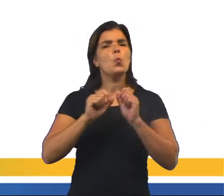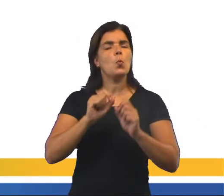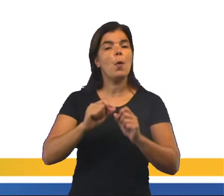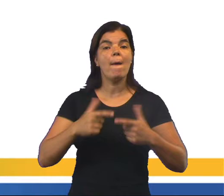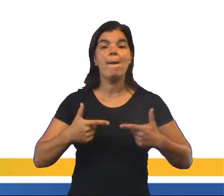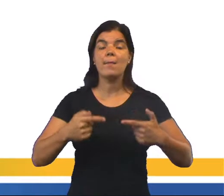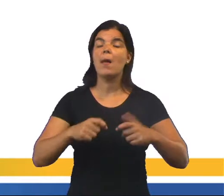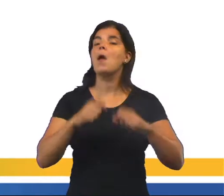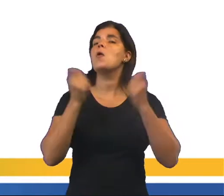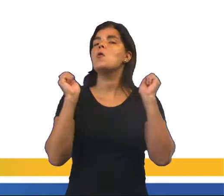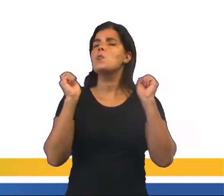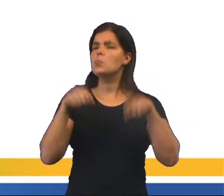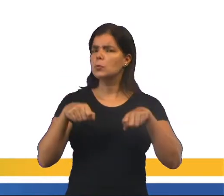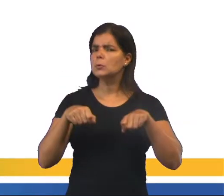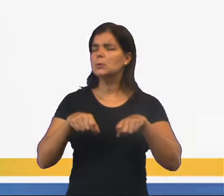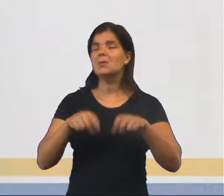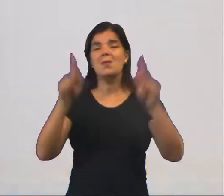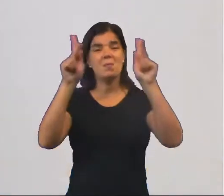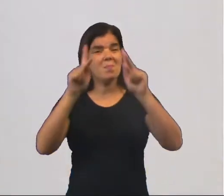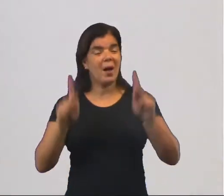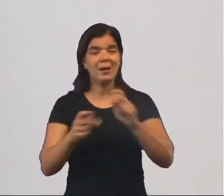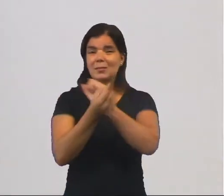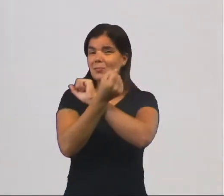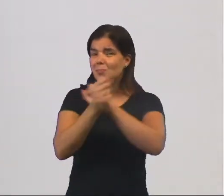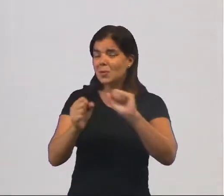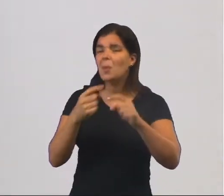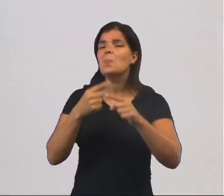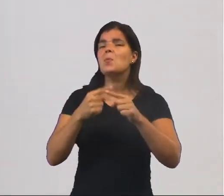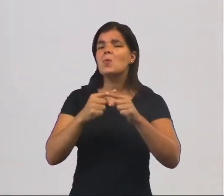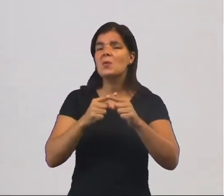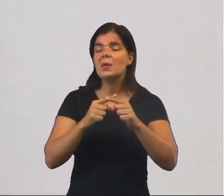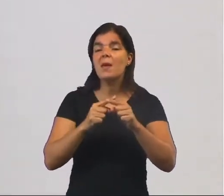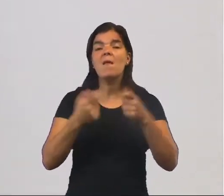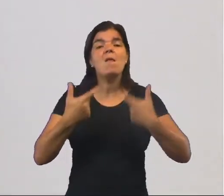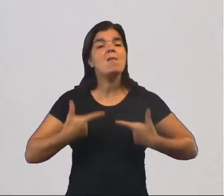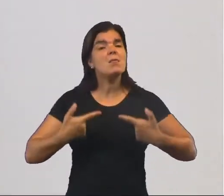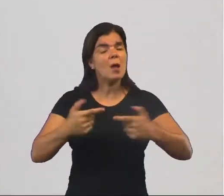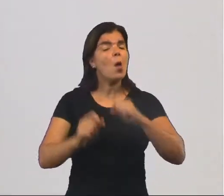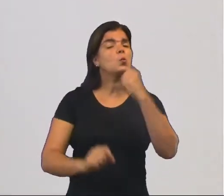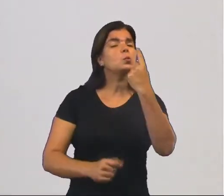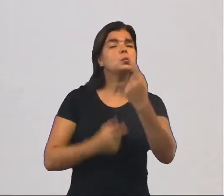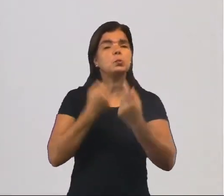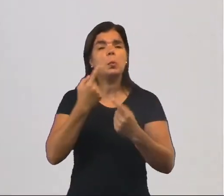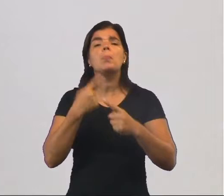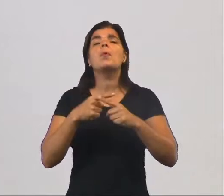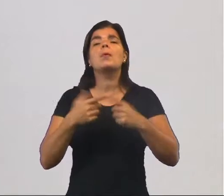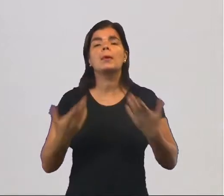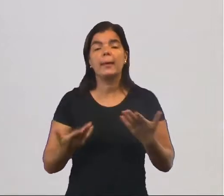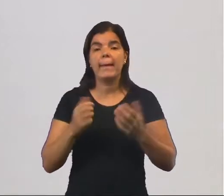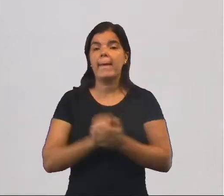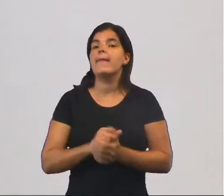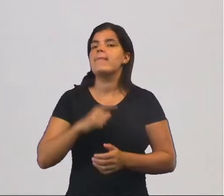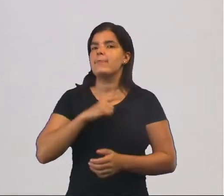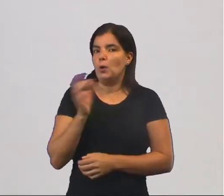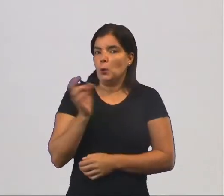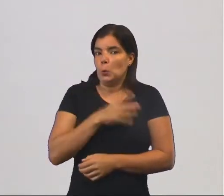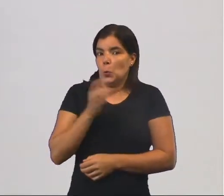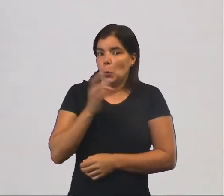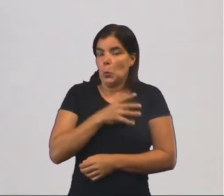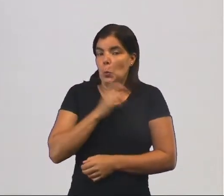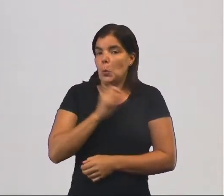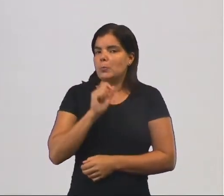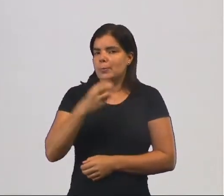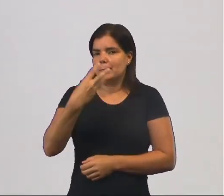guerra improvável, paz impossível. Por que guerra improvável? Porque, como eu disse na aula passada, havia o temor da Terceira